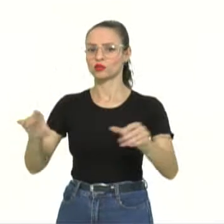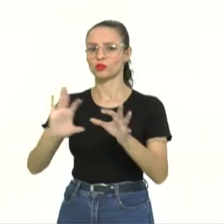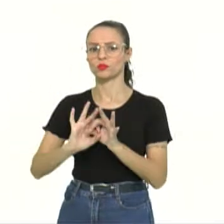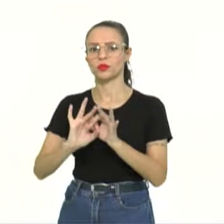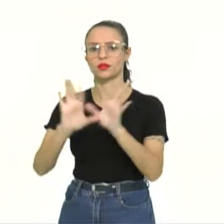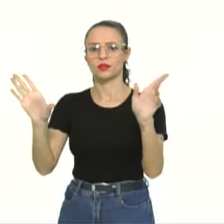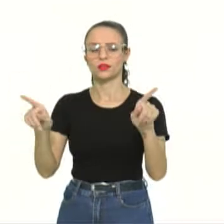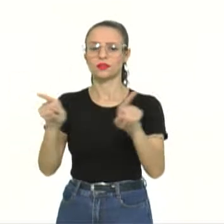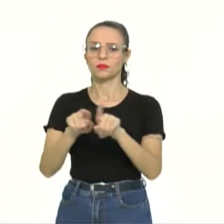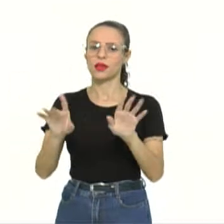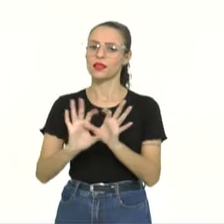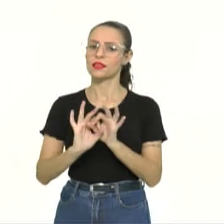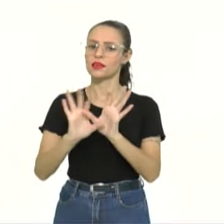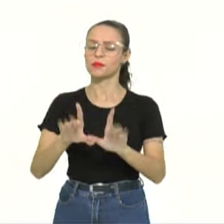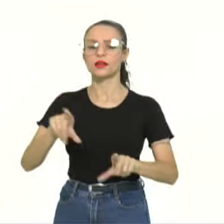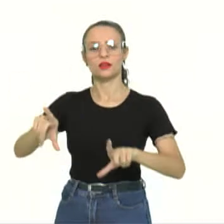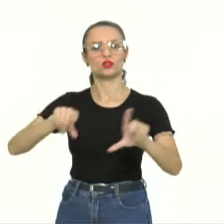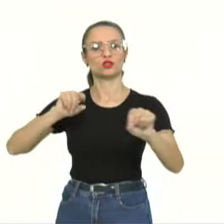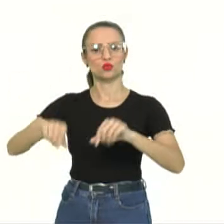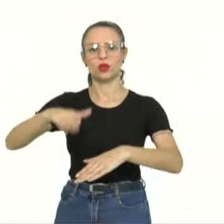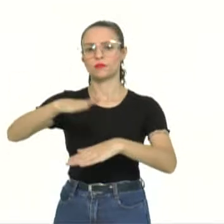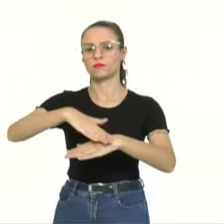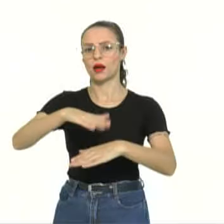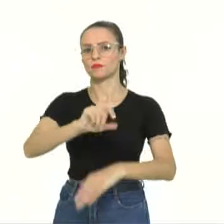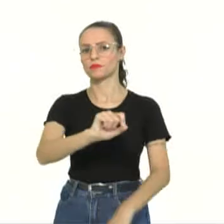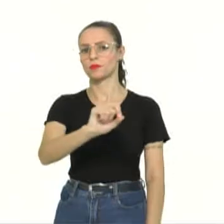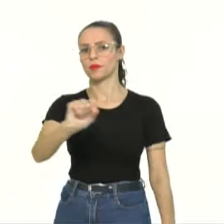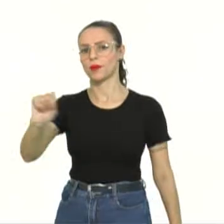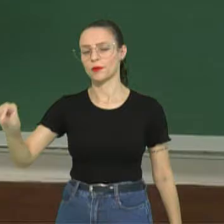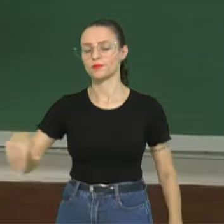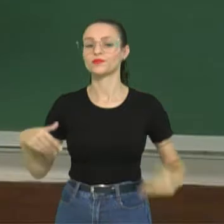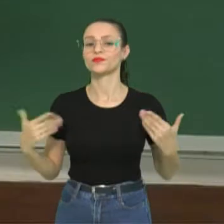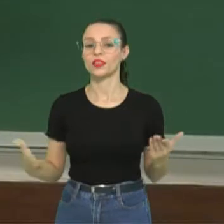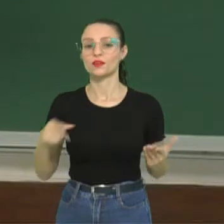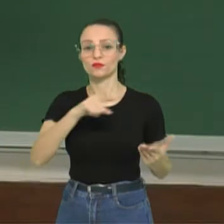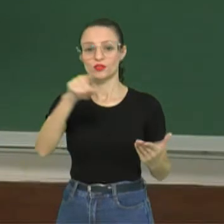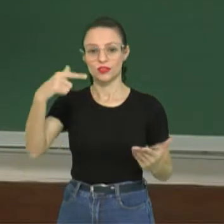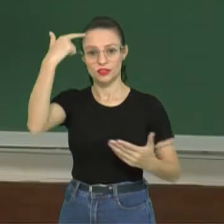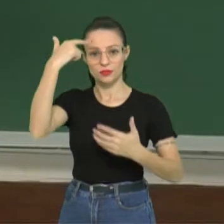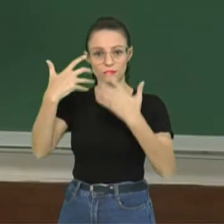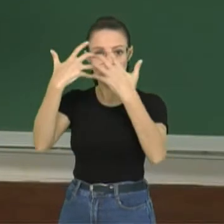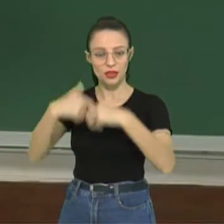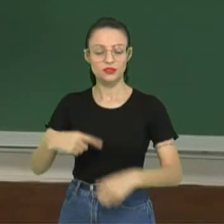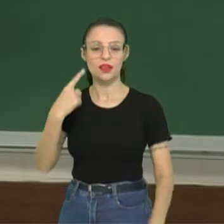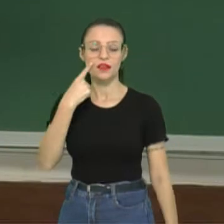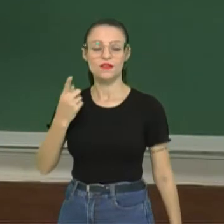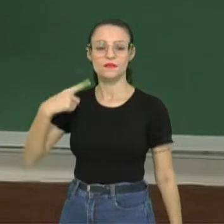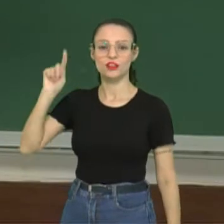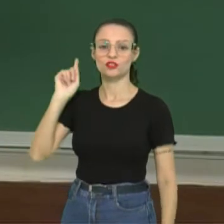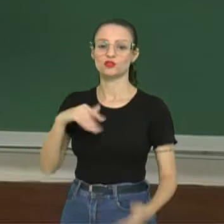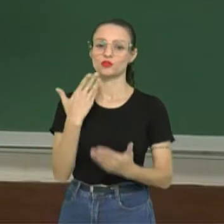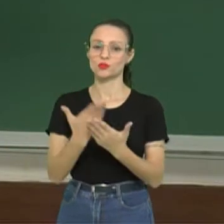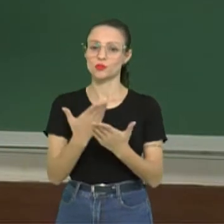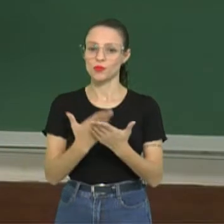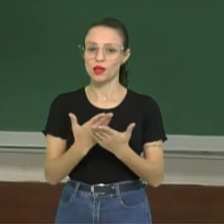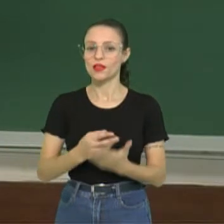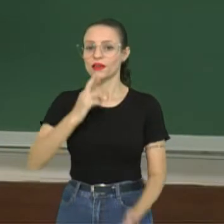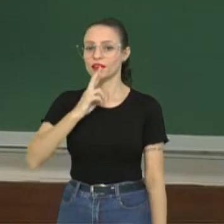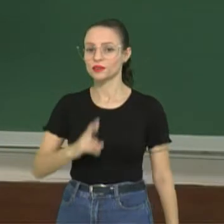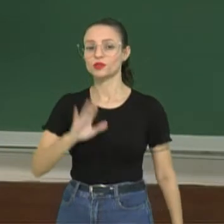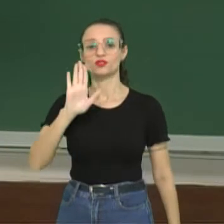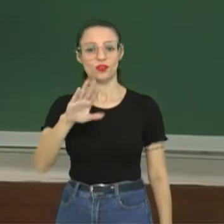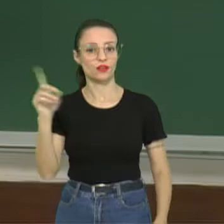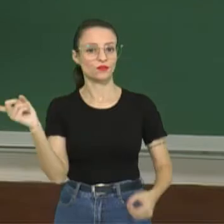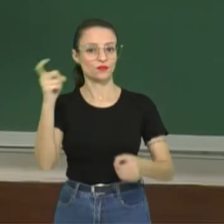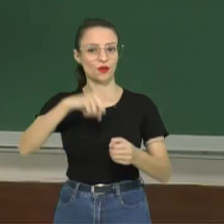Independência e liberdade de escolha individual não quero que vocês pensem revejam as anotações da última aula e